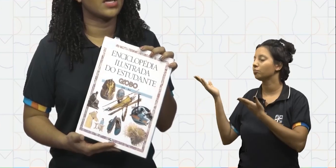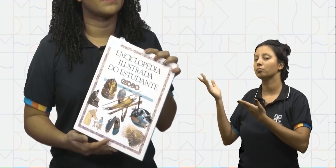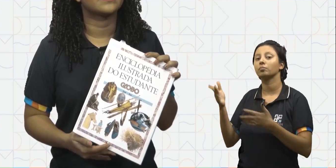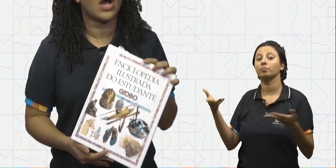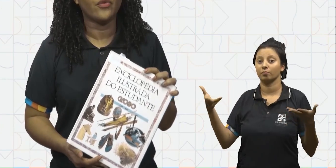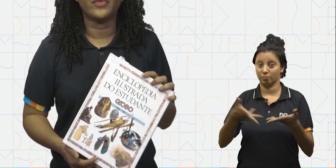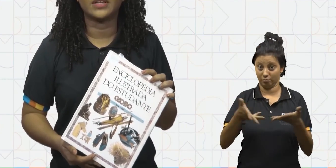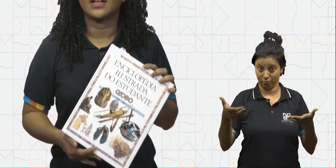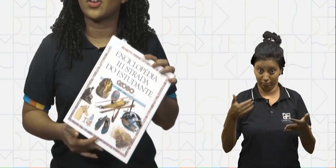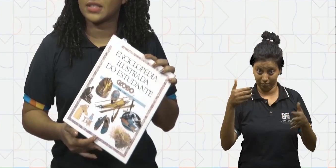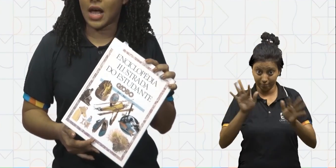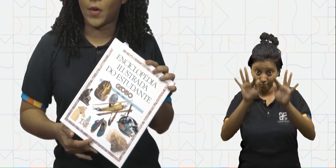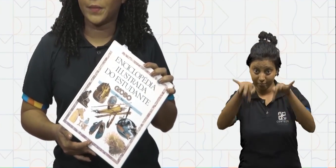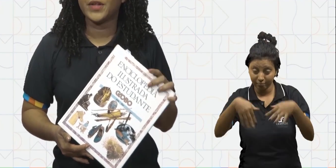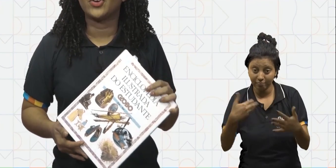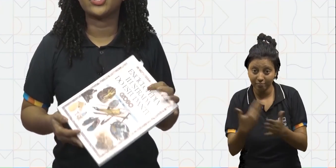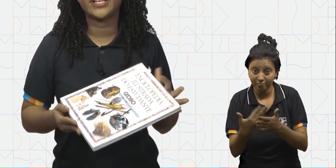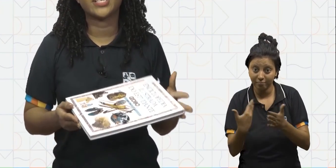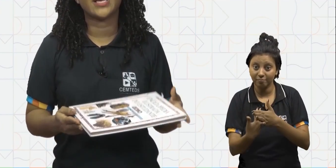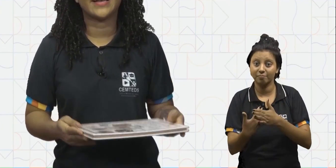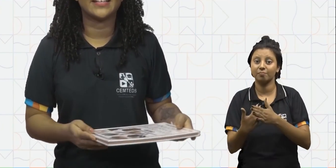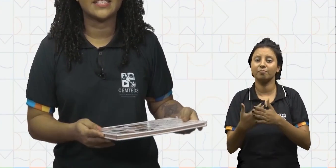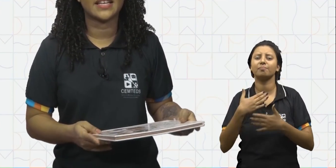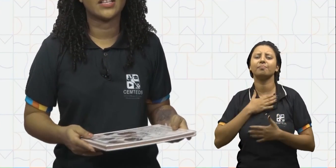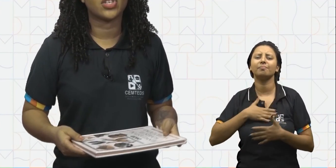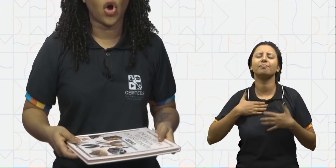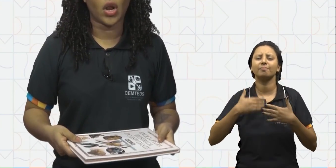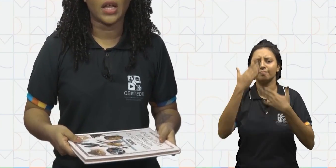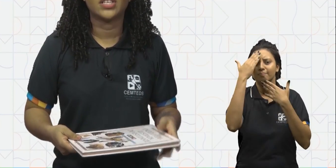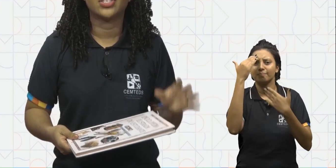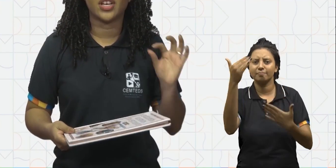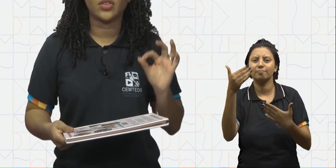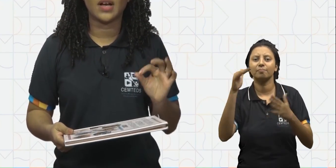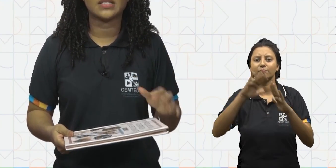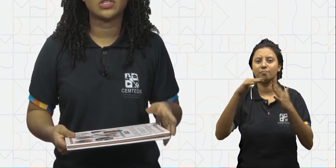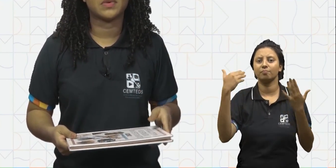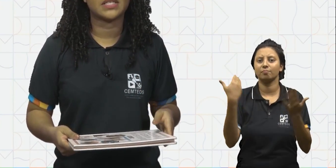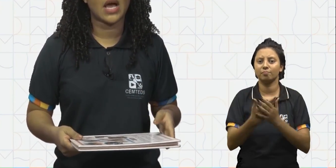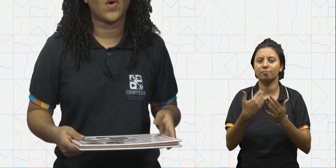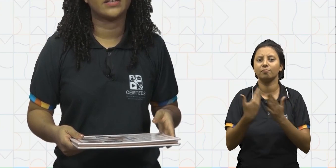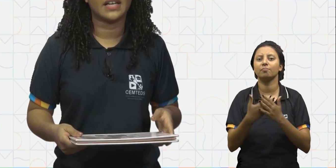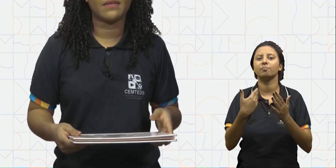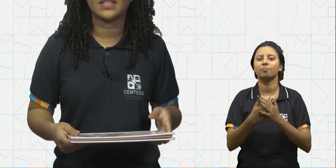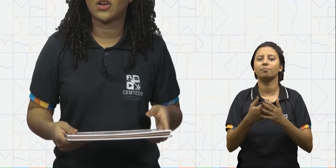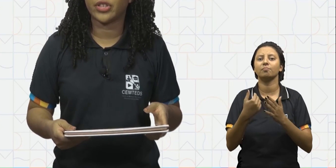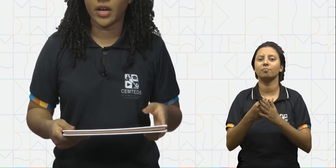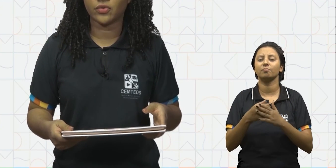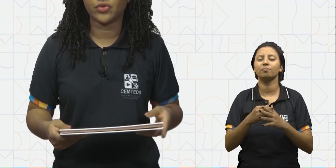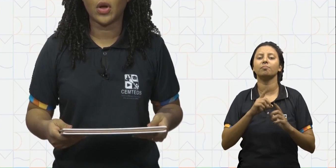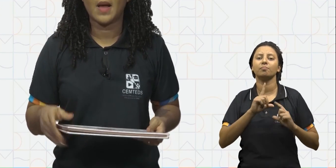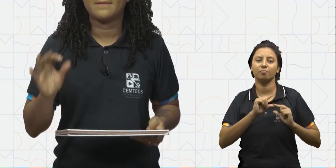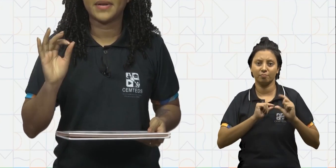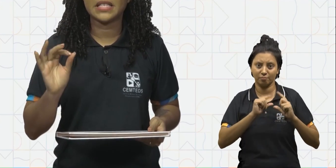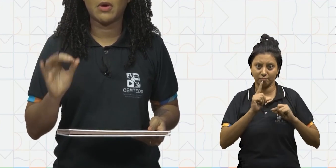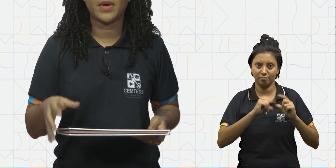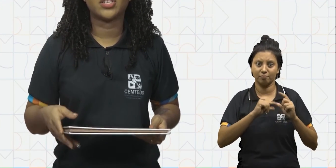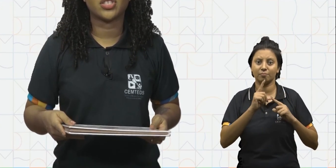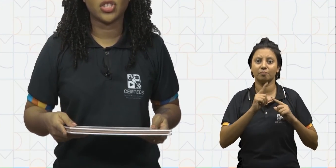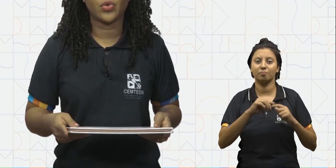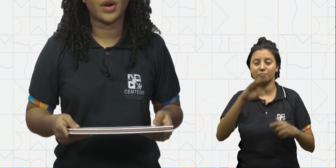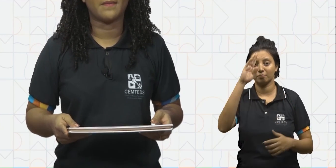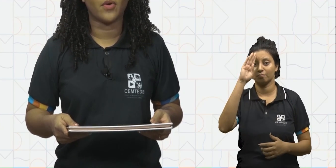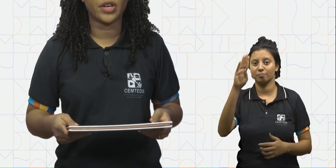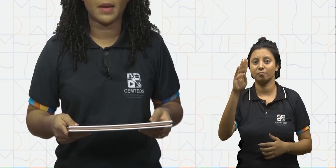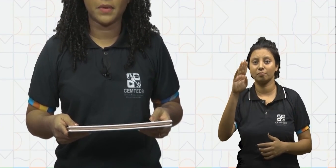Agora que chegamos ao fim da nossa aula, gostaria de agradecer à Escola de Educação Especial André Vidal de Araújo, principalmente